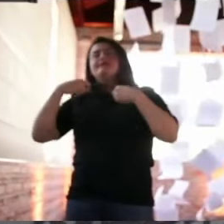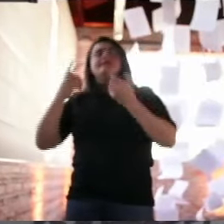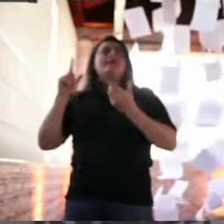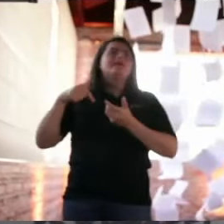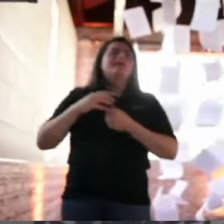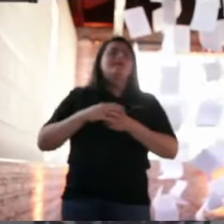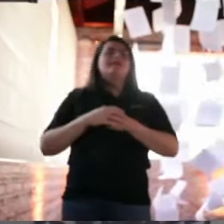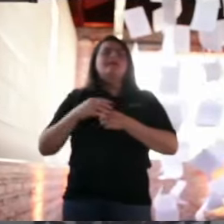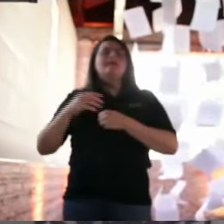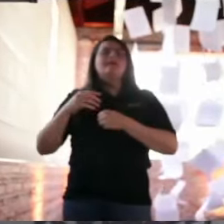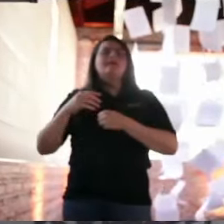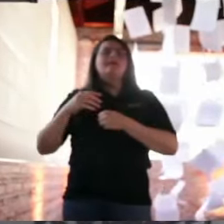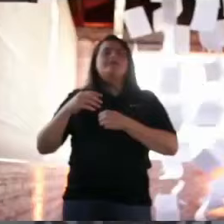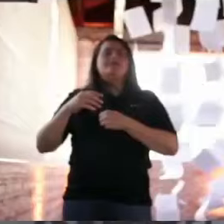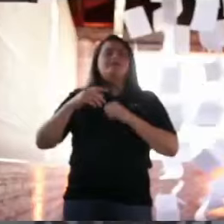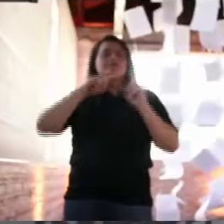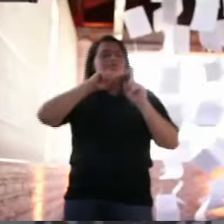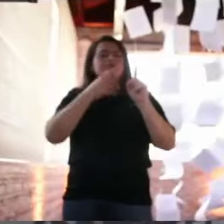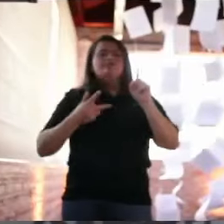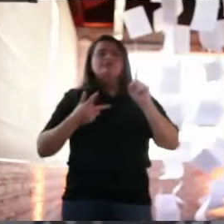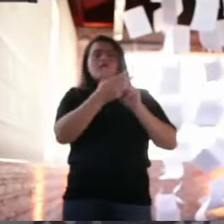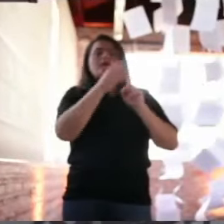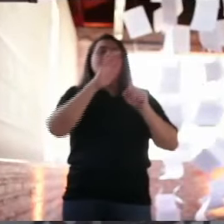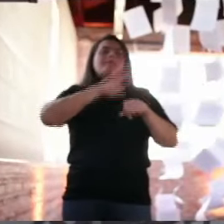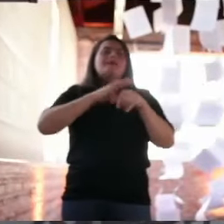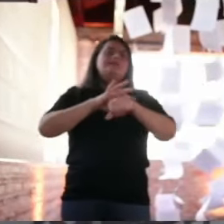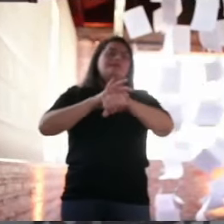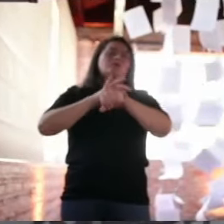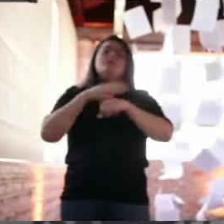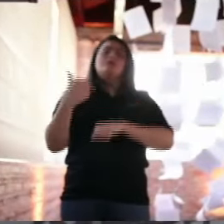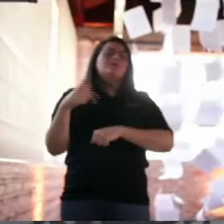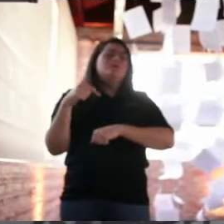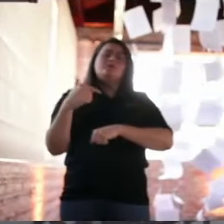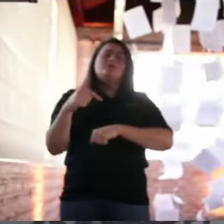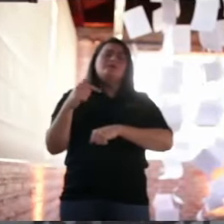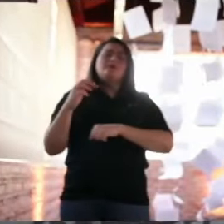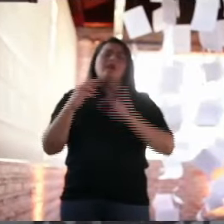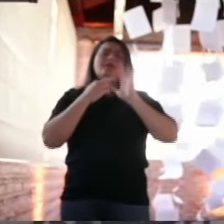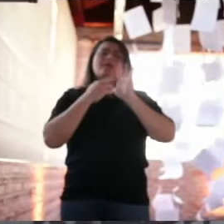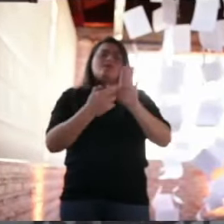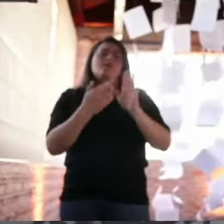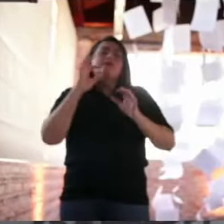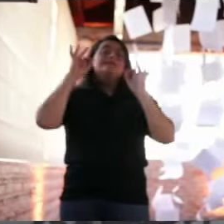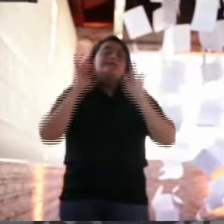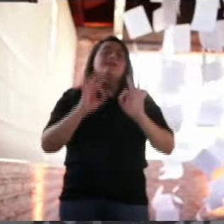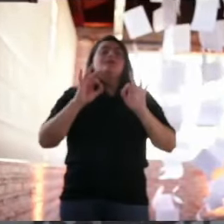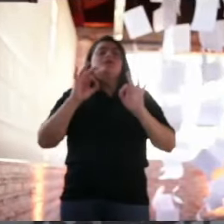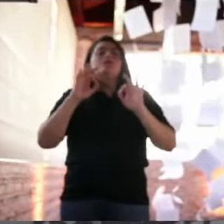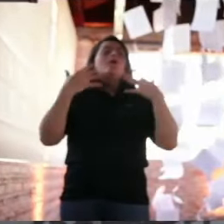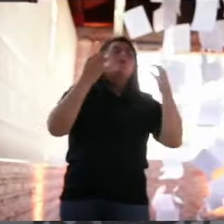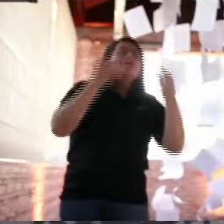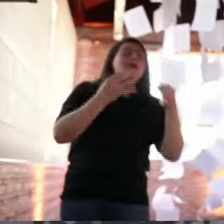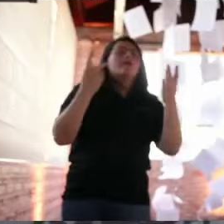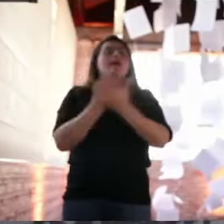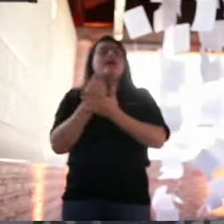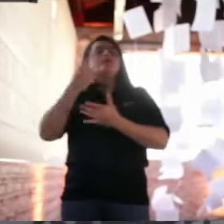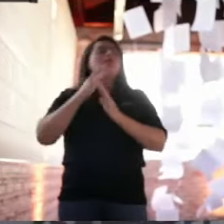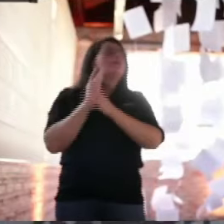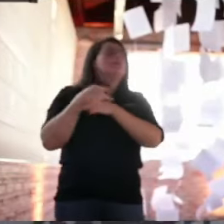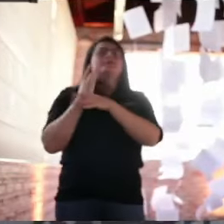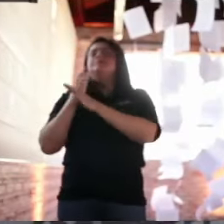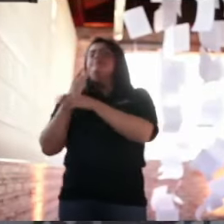cesária mais seguro enfim não existe uma resposta né do o certo e o errado e a gente fica perdida